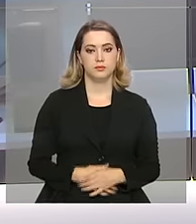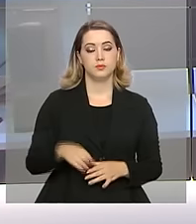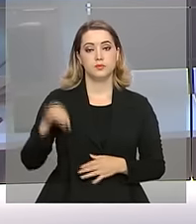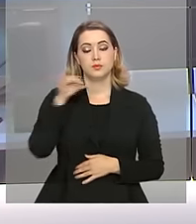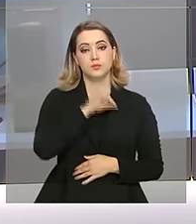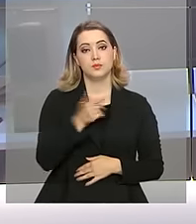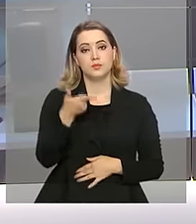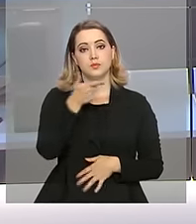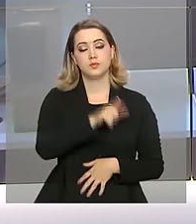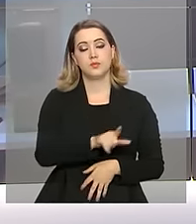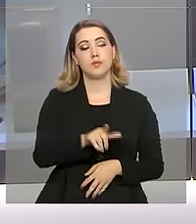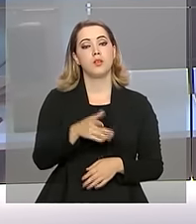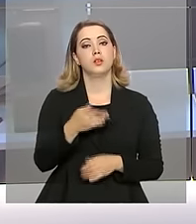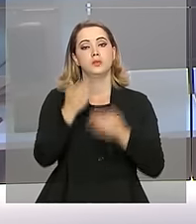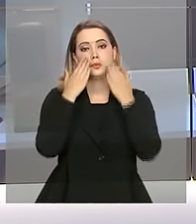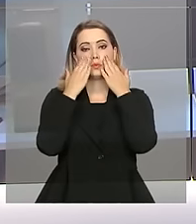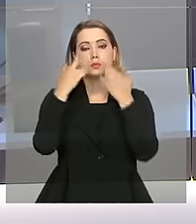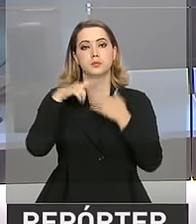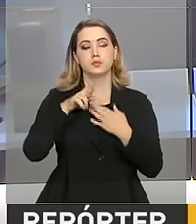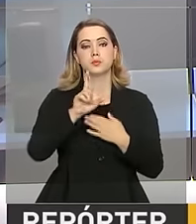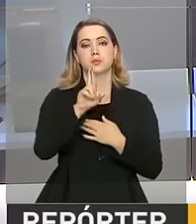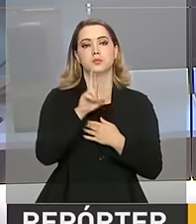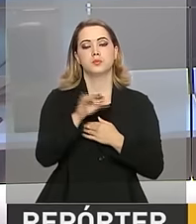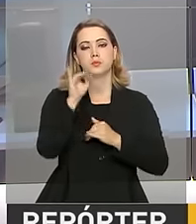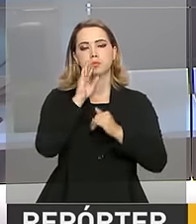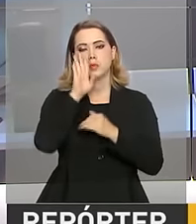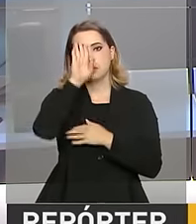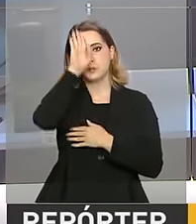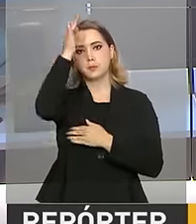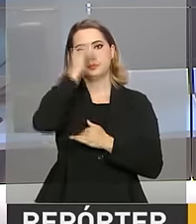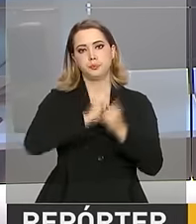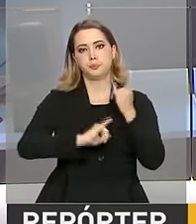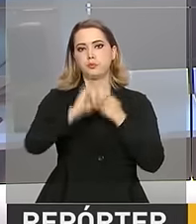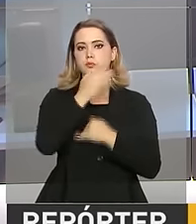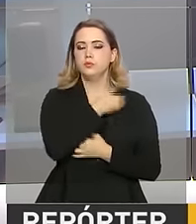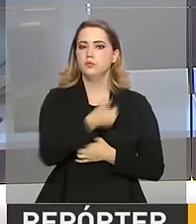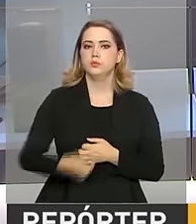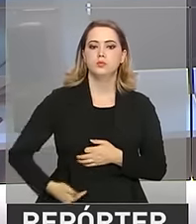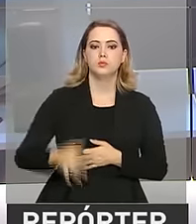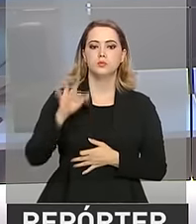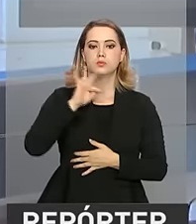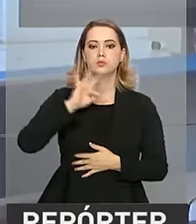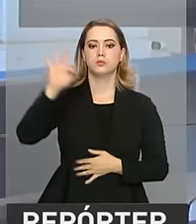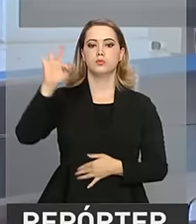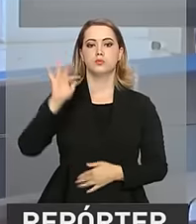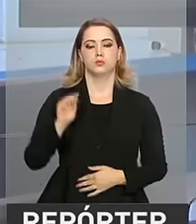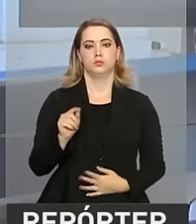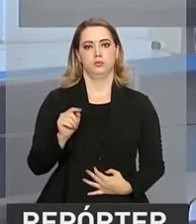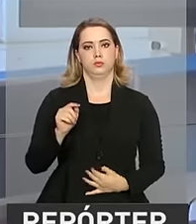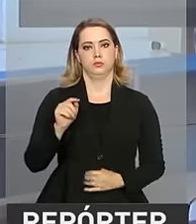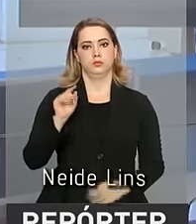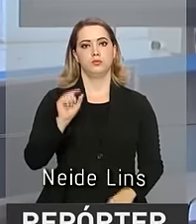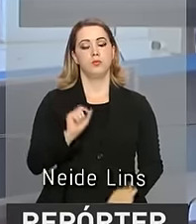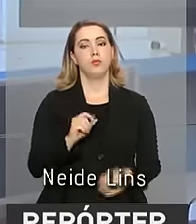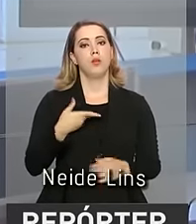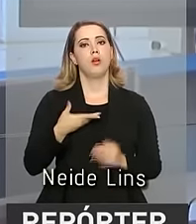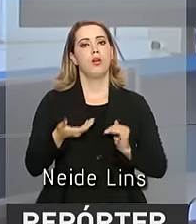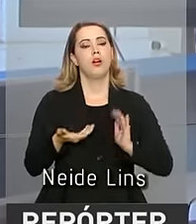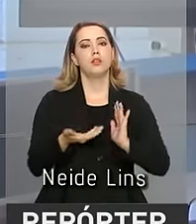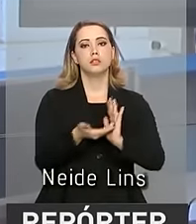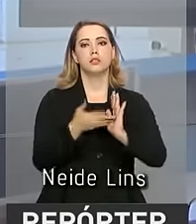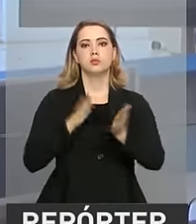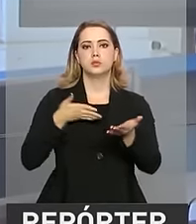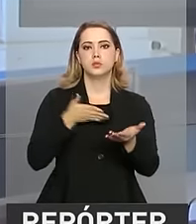Olá estamos de volta com mais uma edição do repórter NBR as principais notícias do governo federal o plenário da câmara